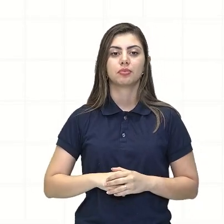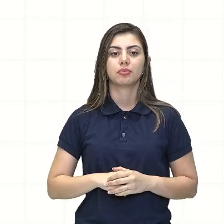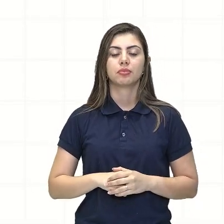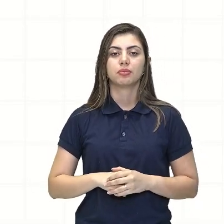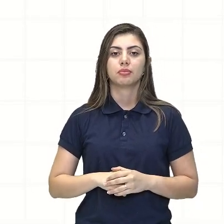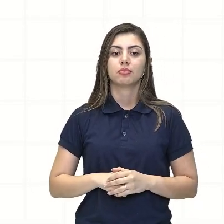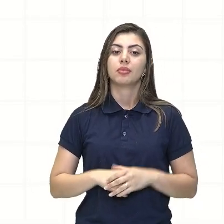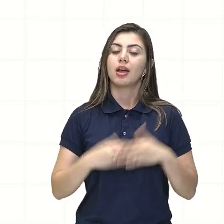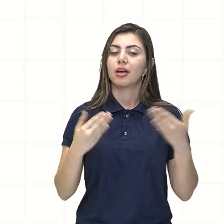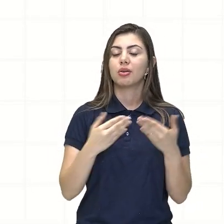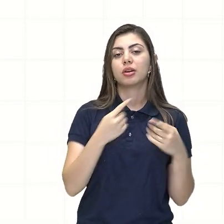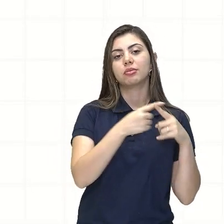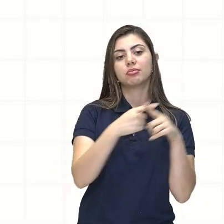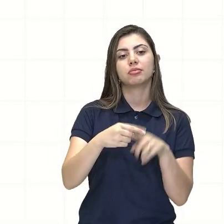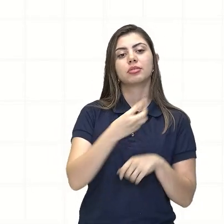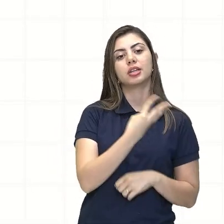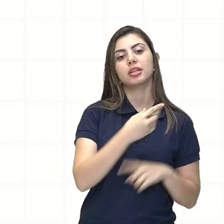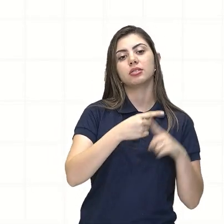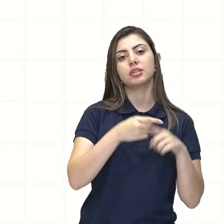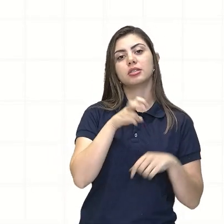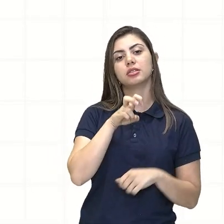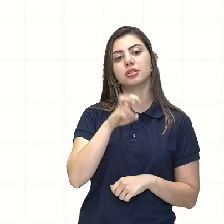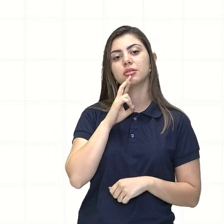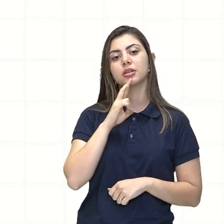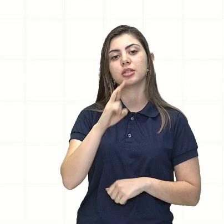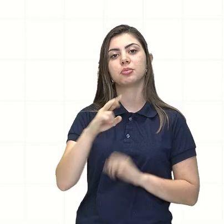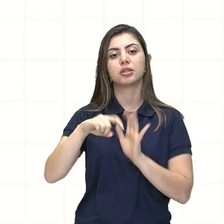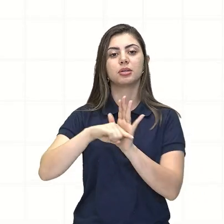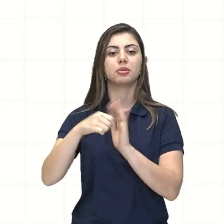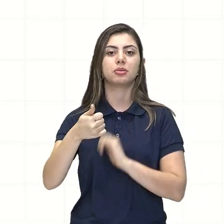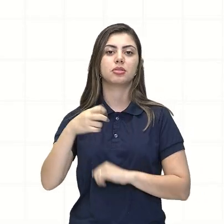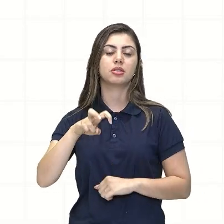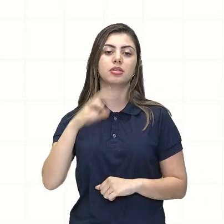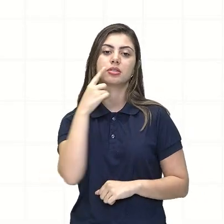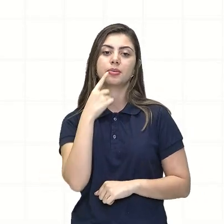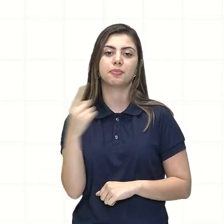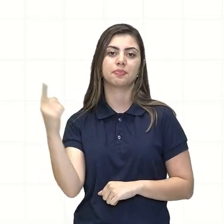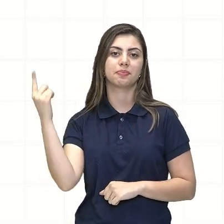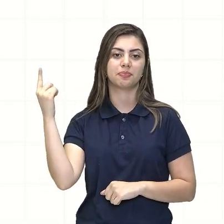E aí, 3 vezes 5, 15.